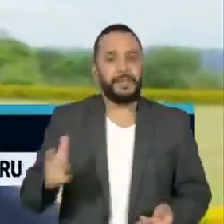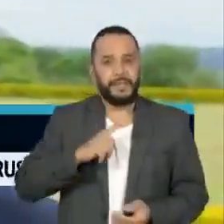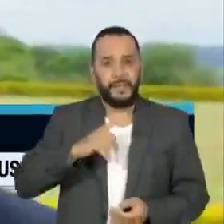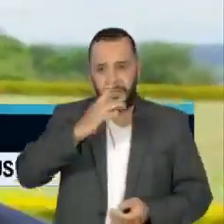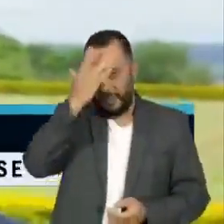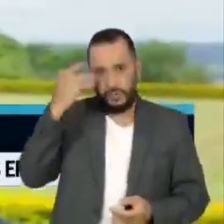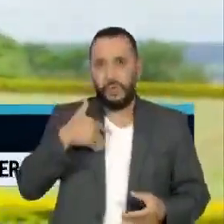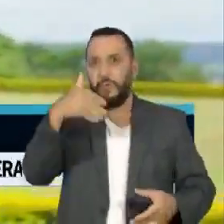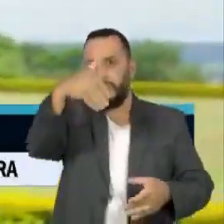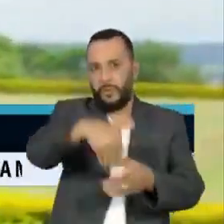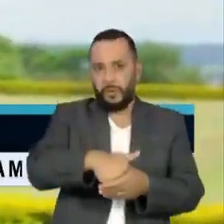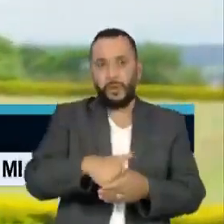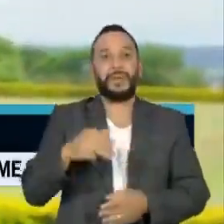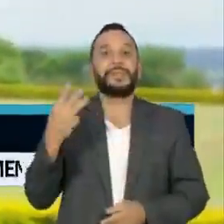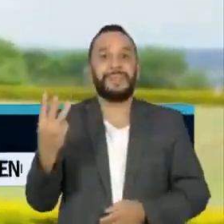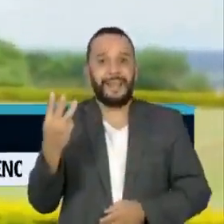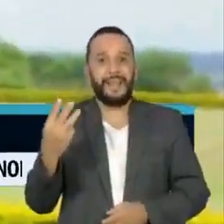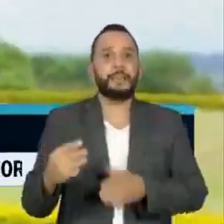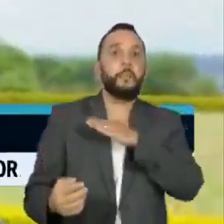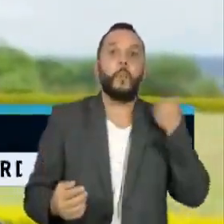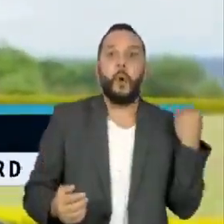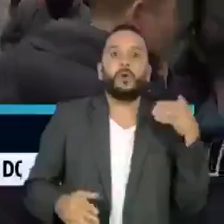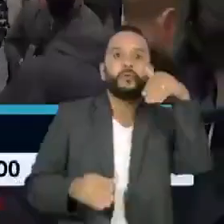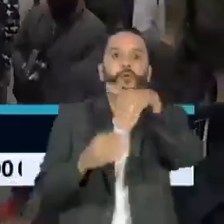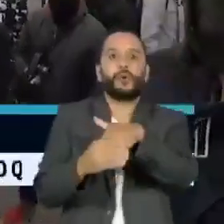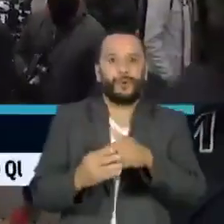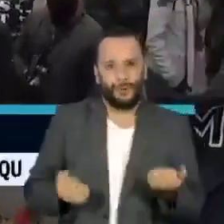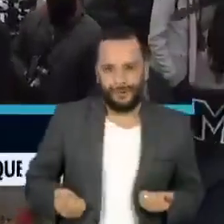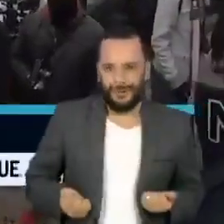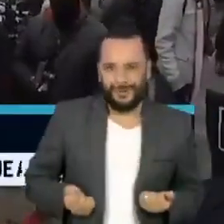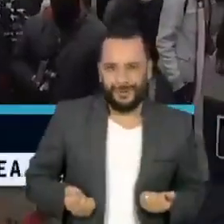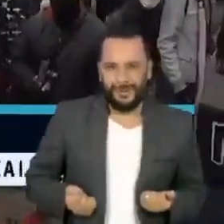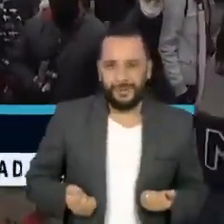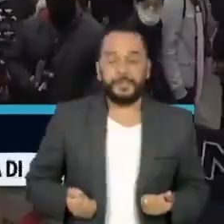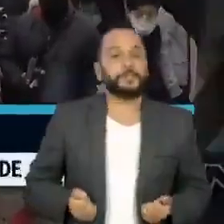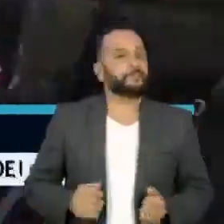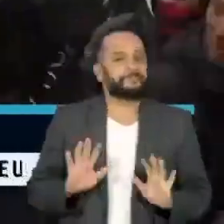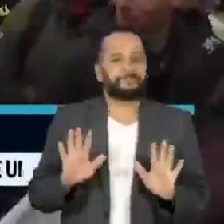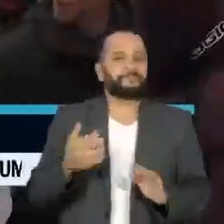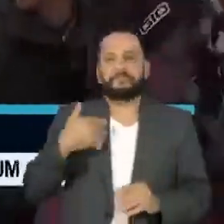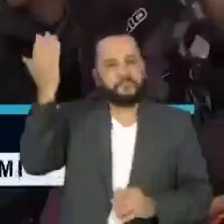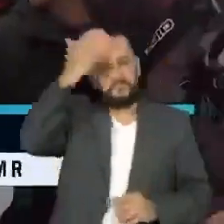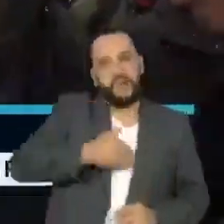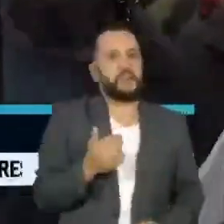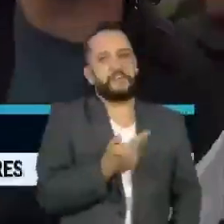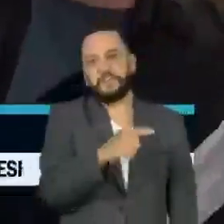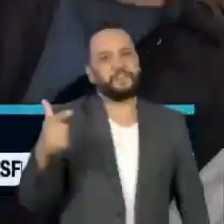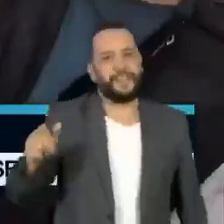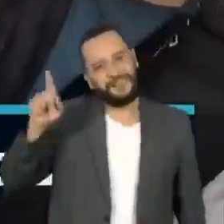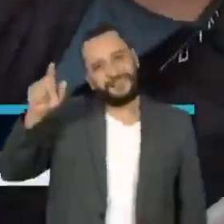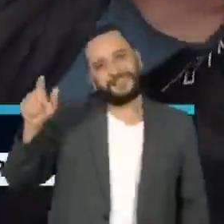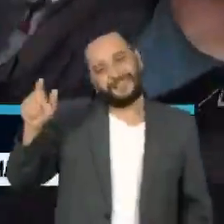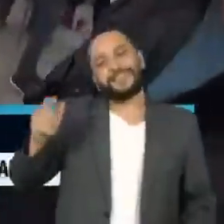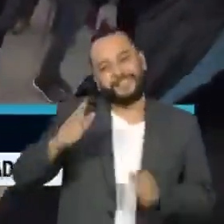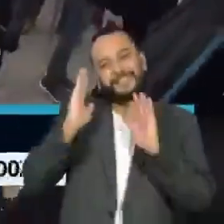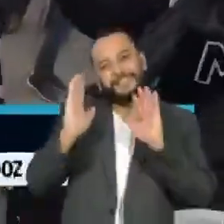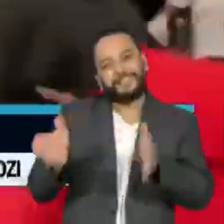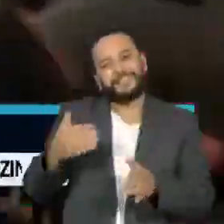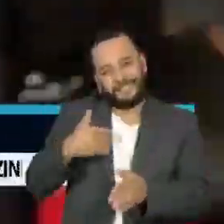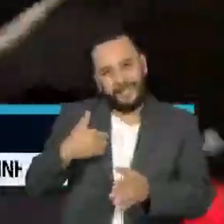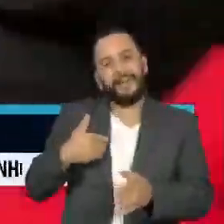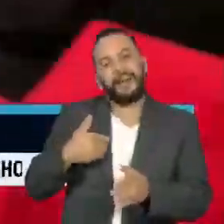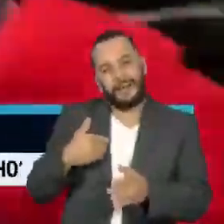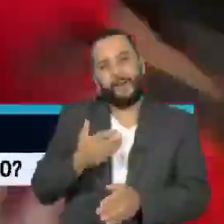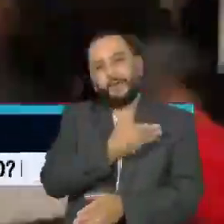votou 3, 4 vezes, mortos votaram, foi uma festa lá. A hipótese já foi descartada por autoridades norte-americanas e